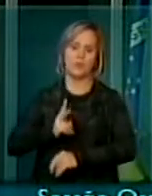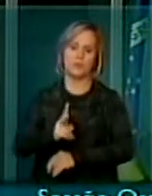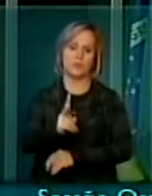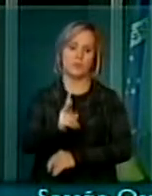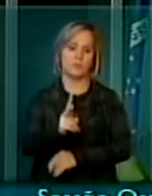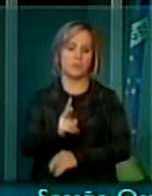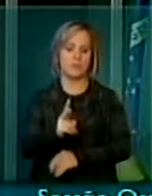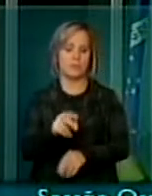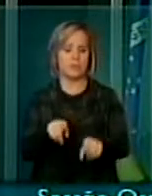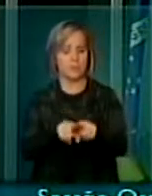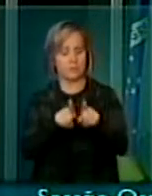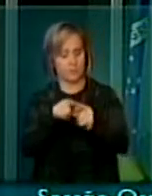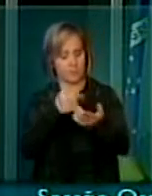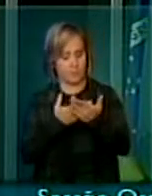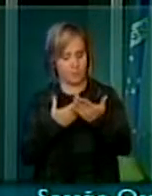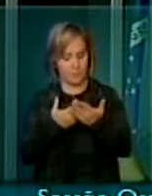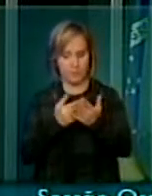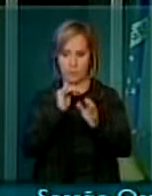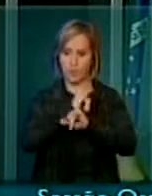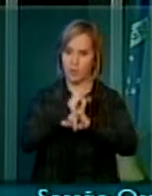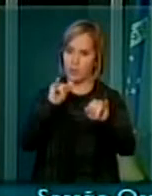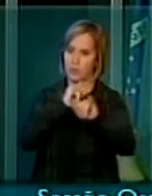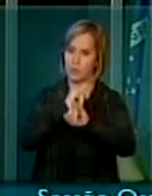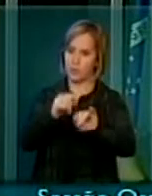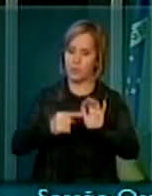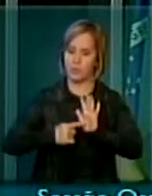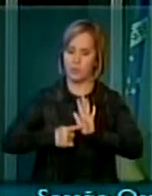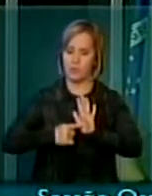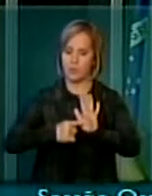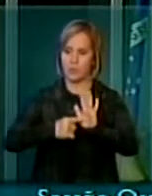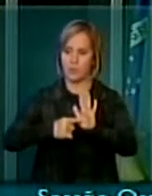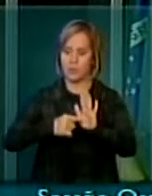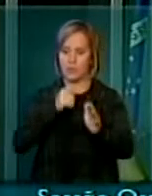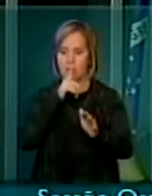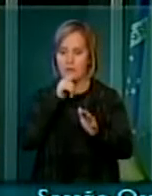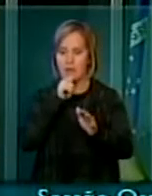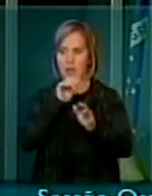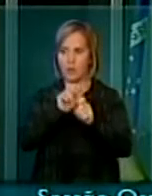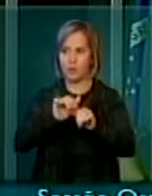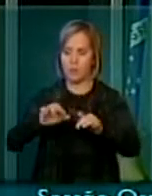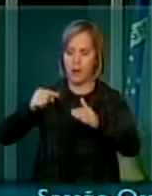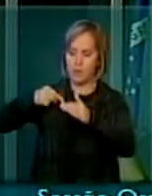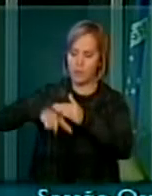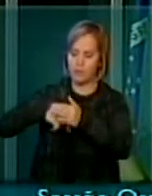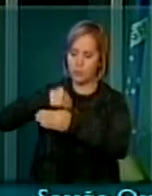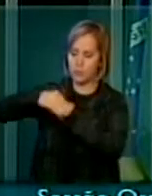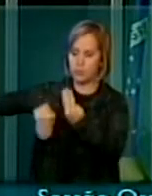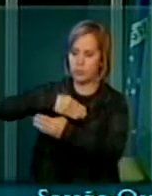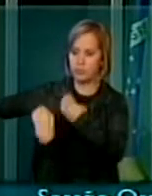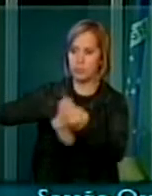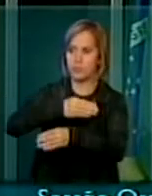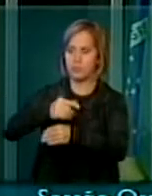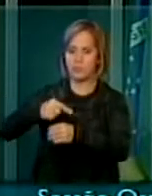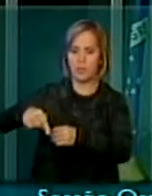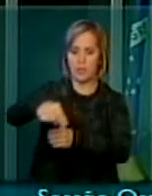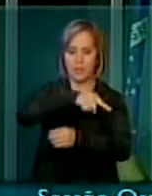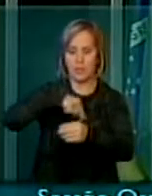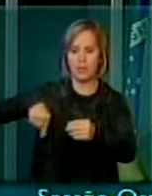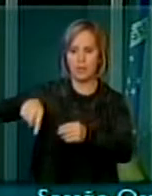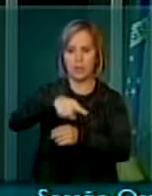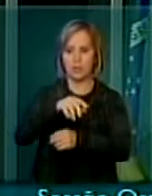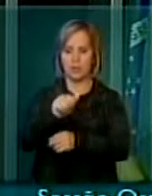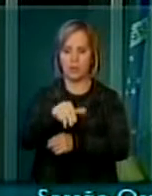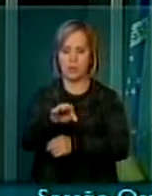O estudo da formação, variabilidade e a circulação das águas dessas do fundo ao redor das Penínsulas Antárticas